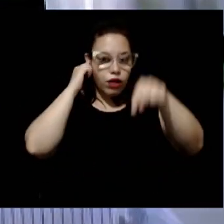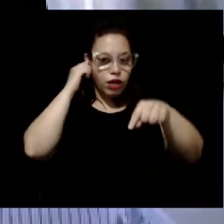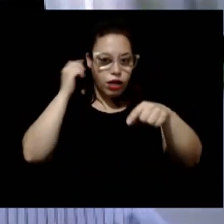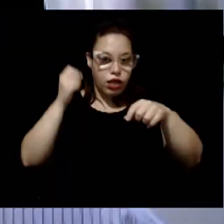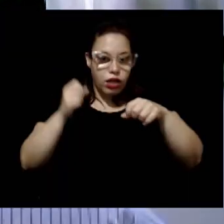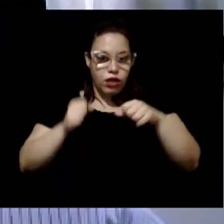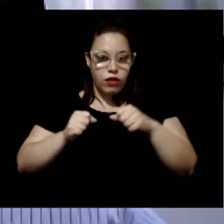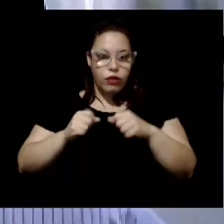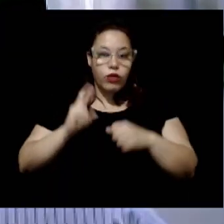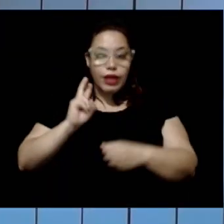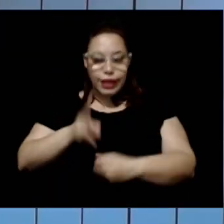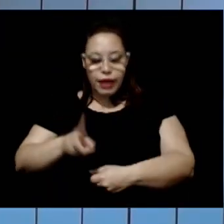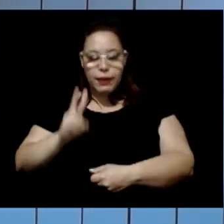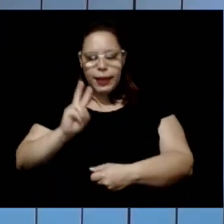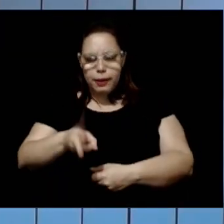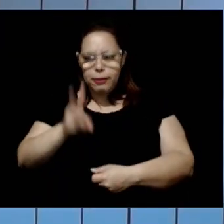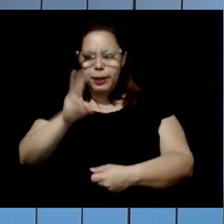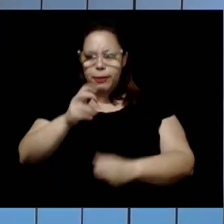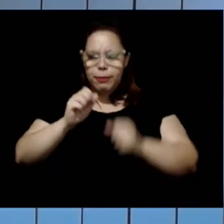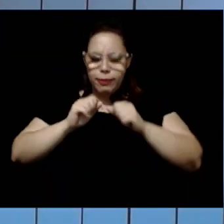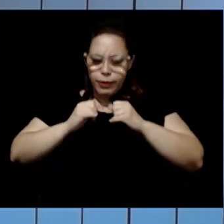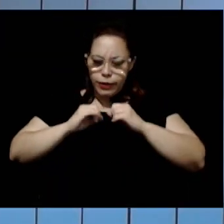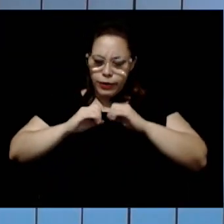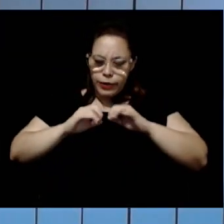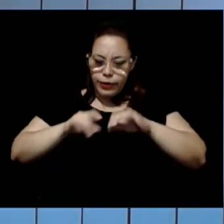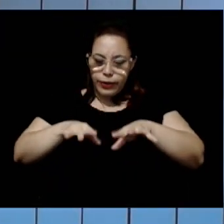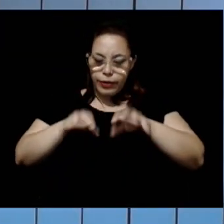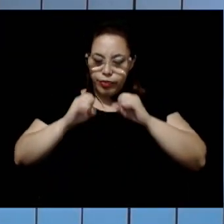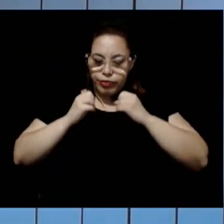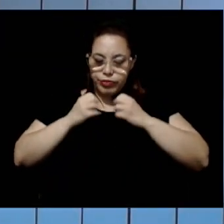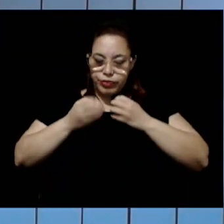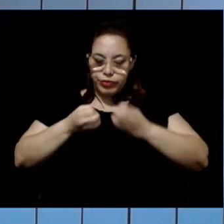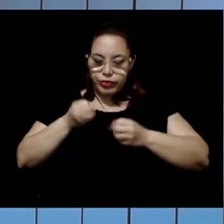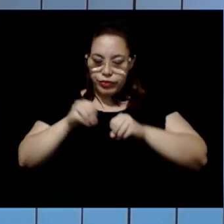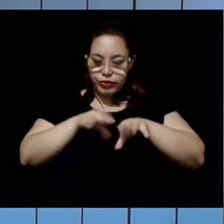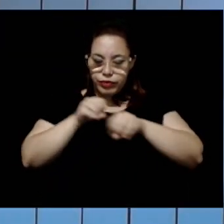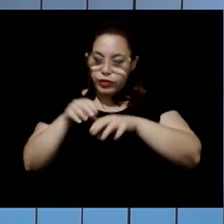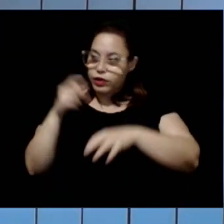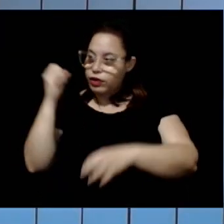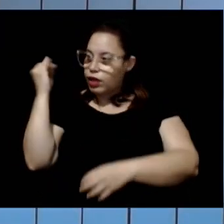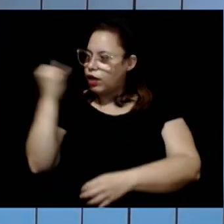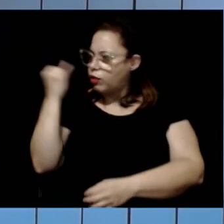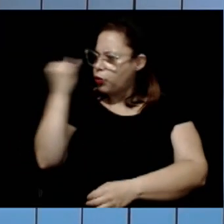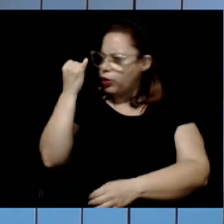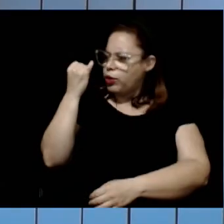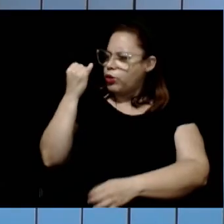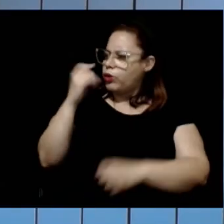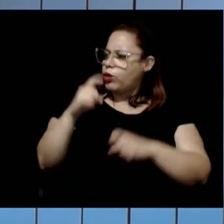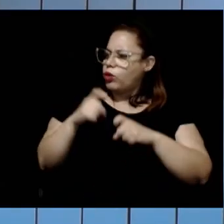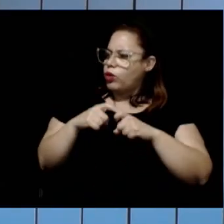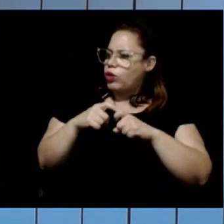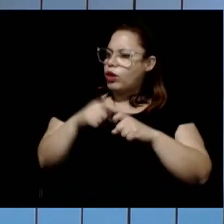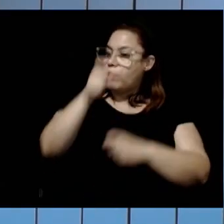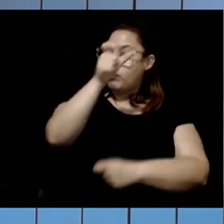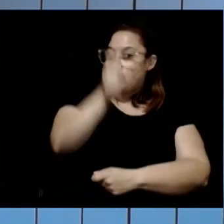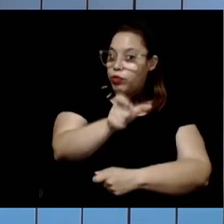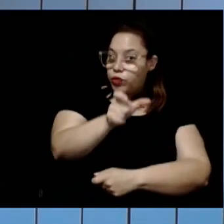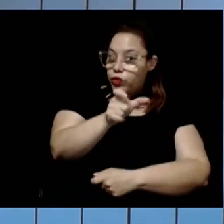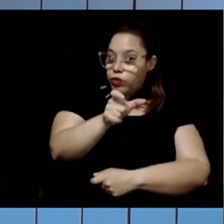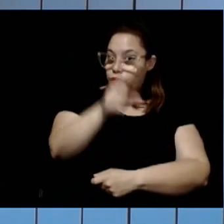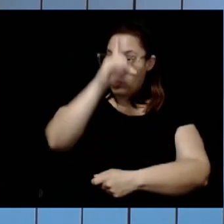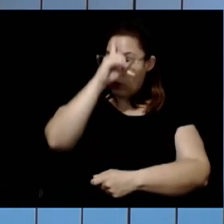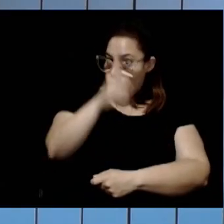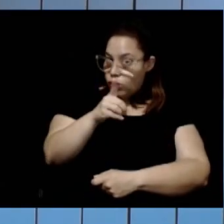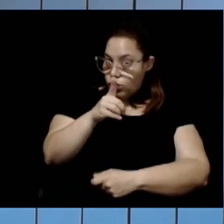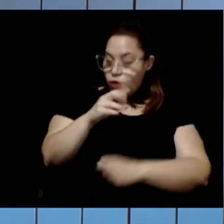contínua. Com certeza, isso é fundamental, né, doutor José? Agora, a pessoa que ela é diagnosticada com alguma